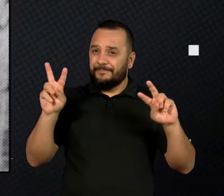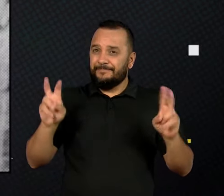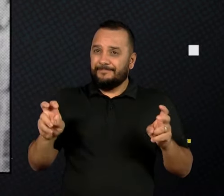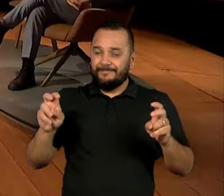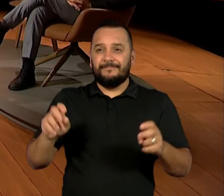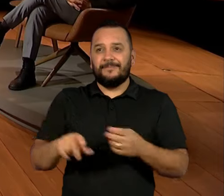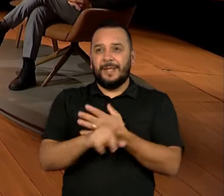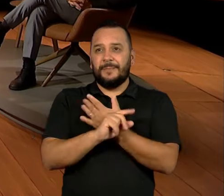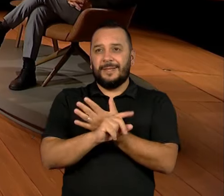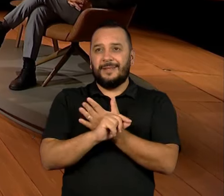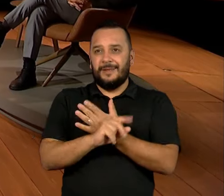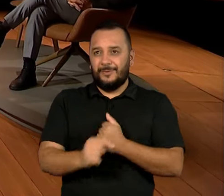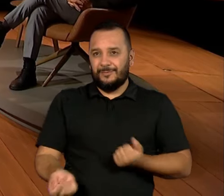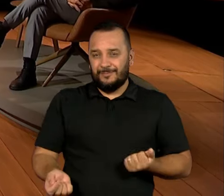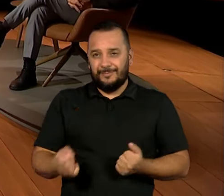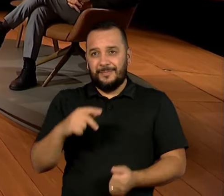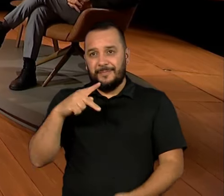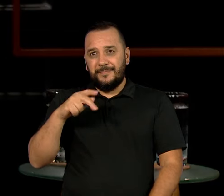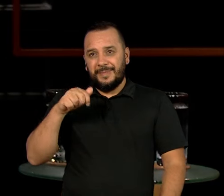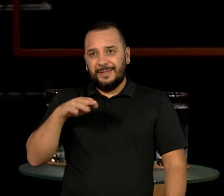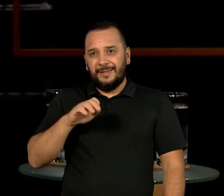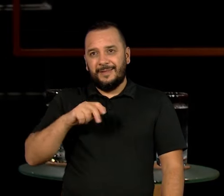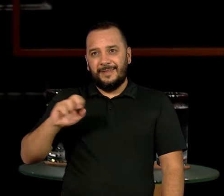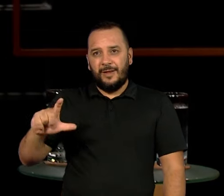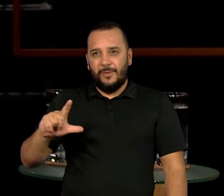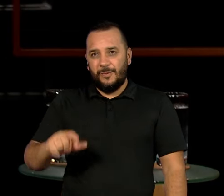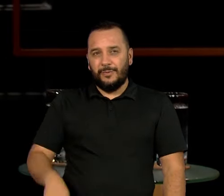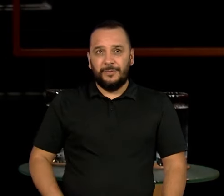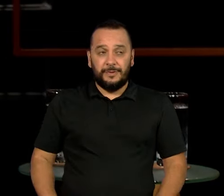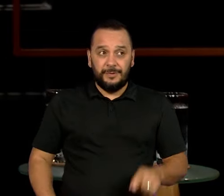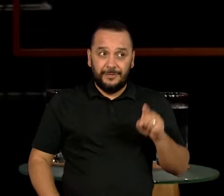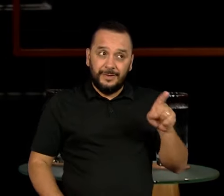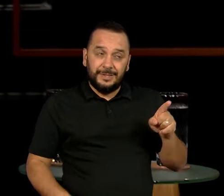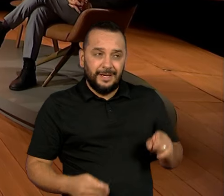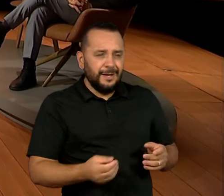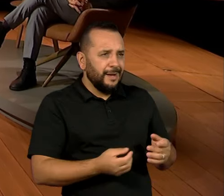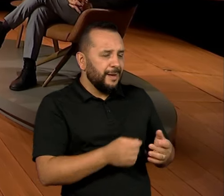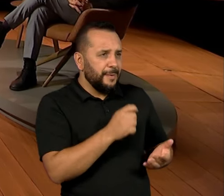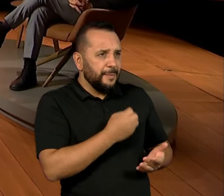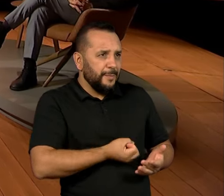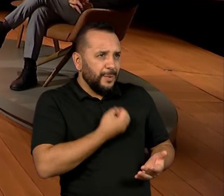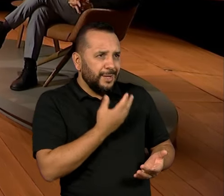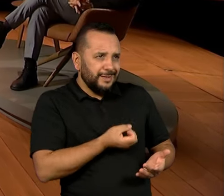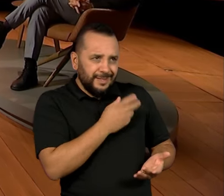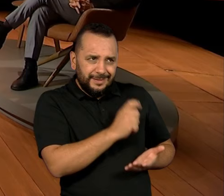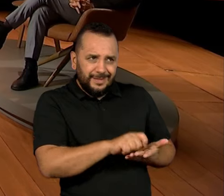vida. Agora, aquela coisa de escrever poesia para as namoradas, não tinha isso?